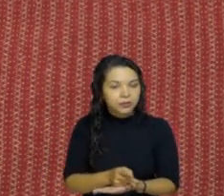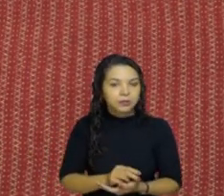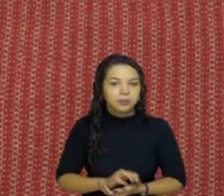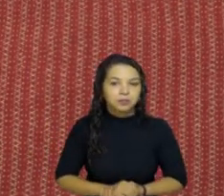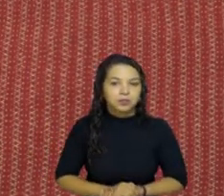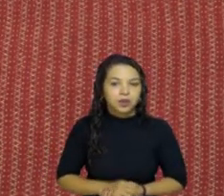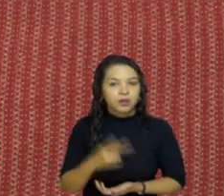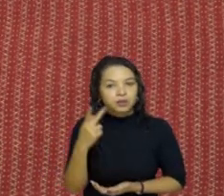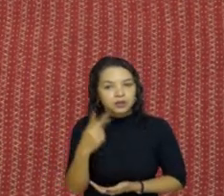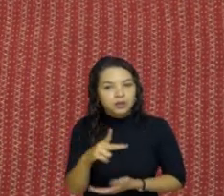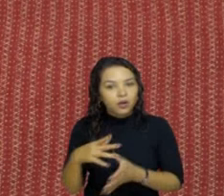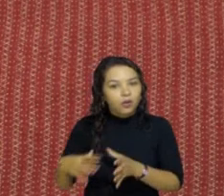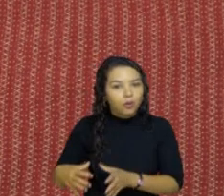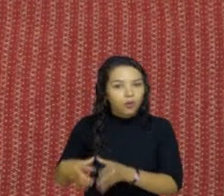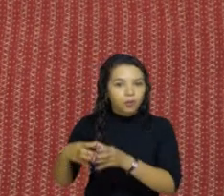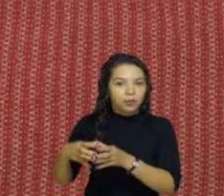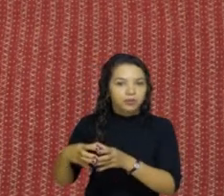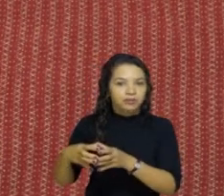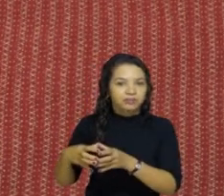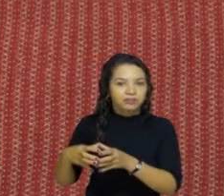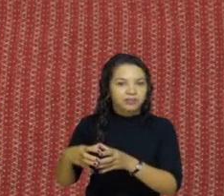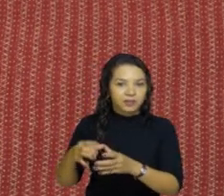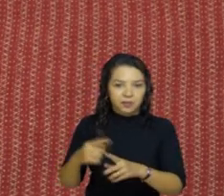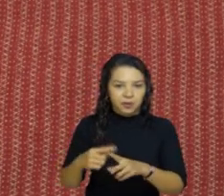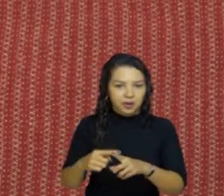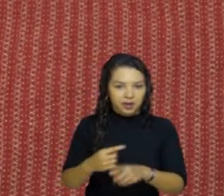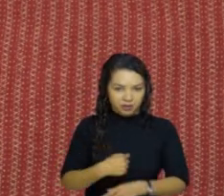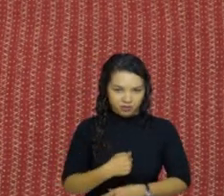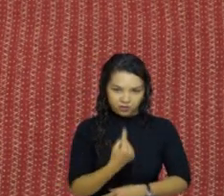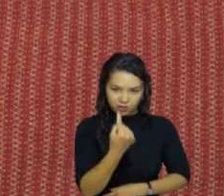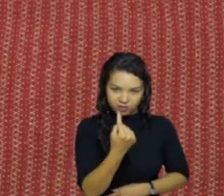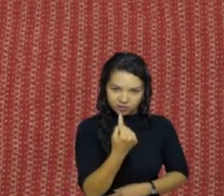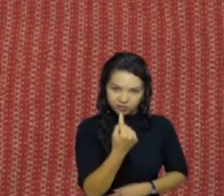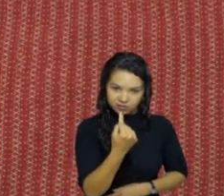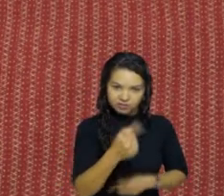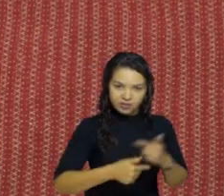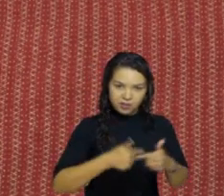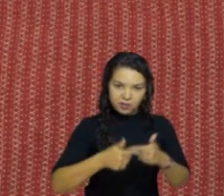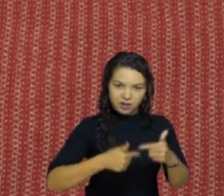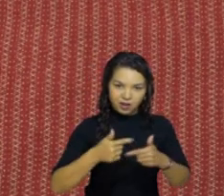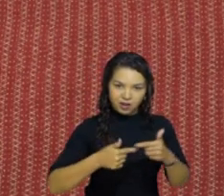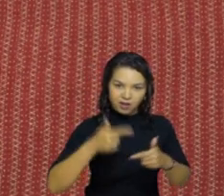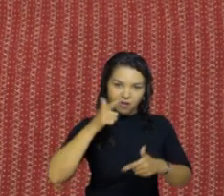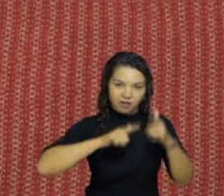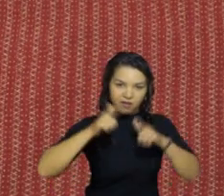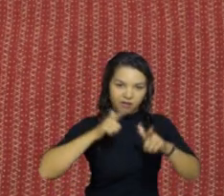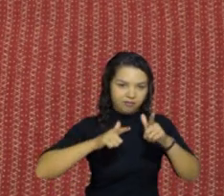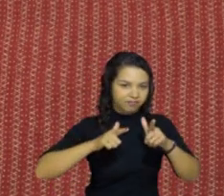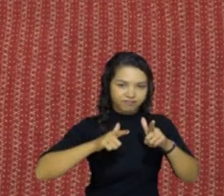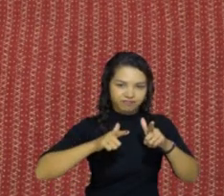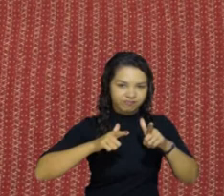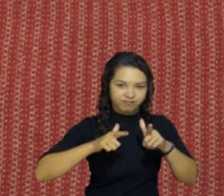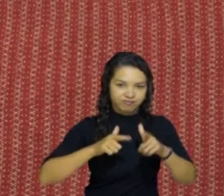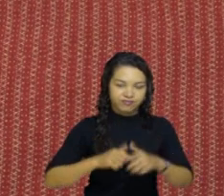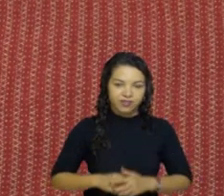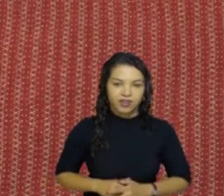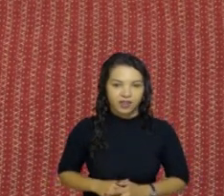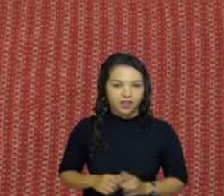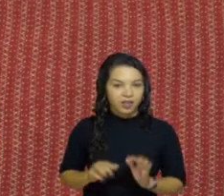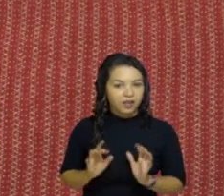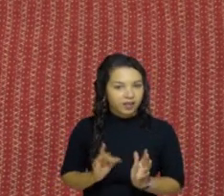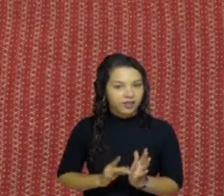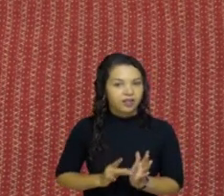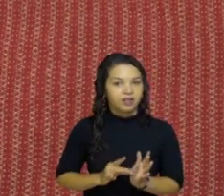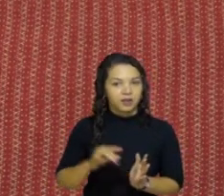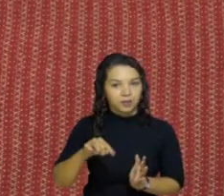equipe, ninguém é alguém sozinho, e, naturalmente, a população de Santa Catarina